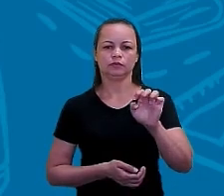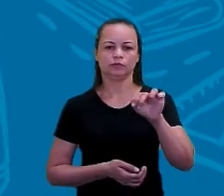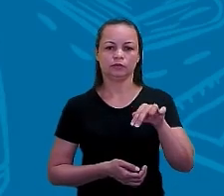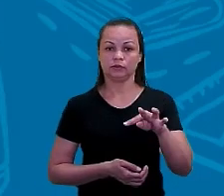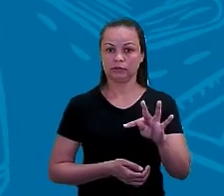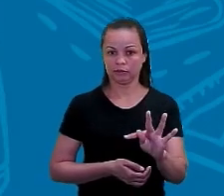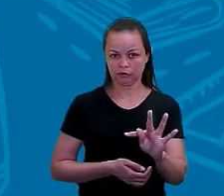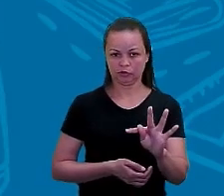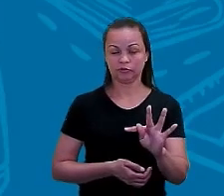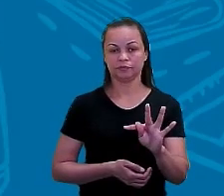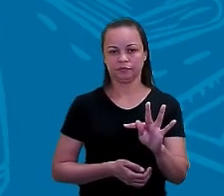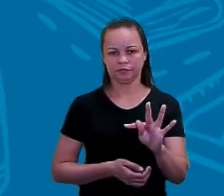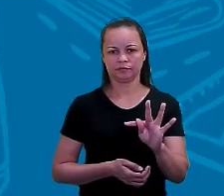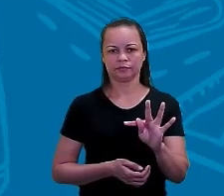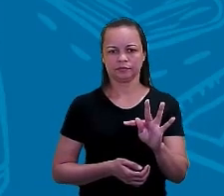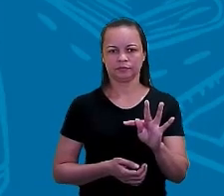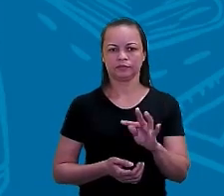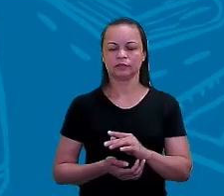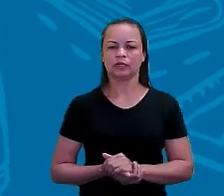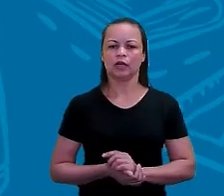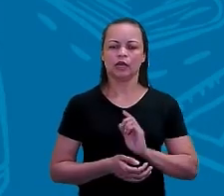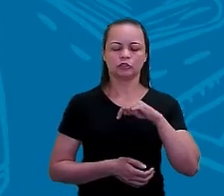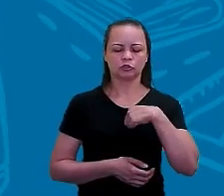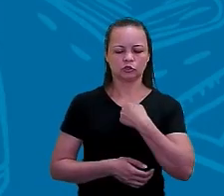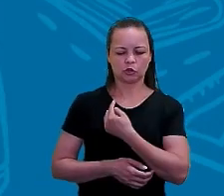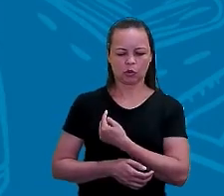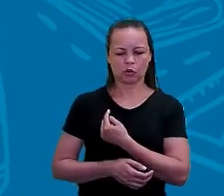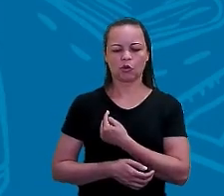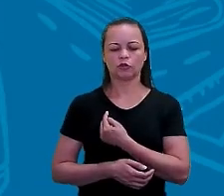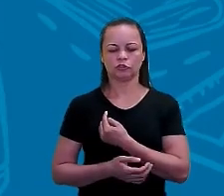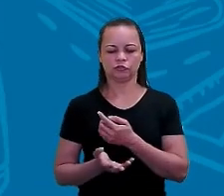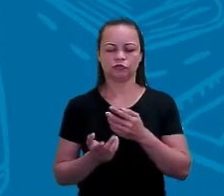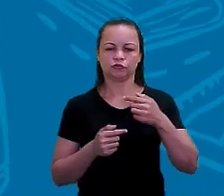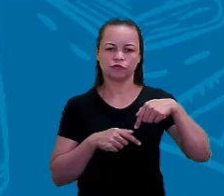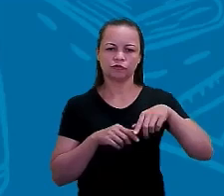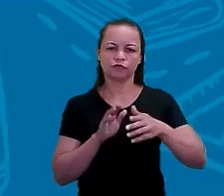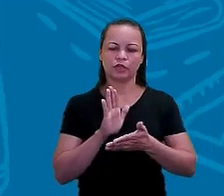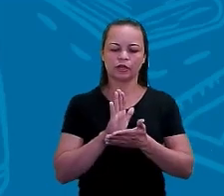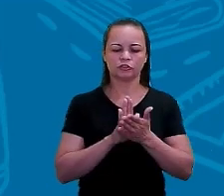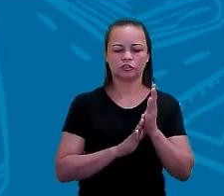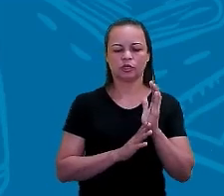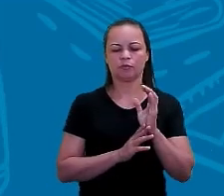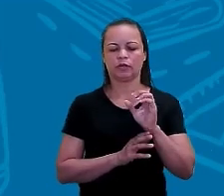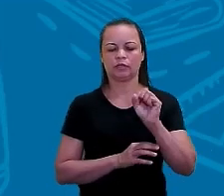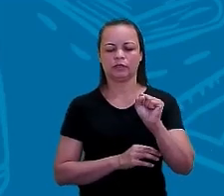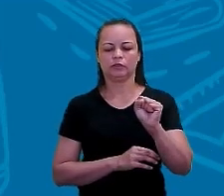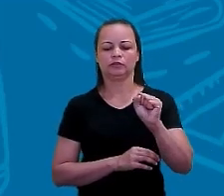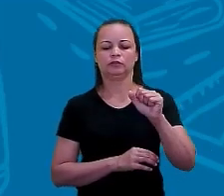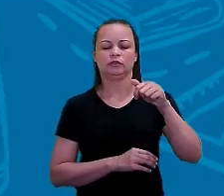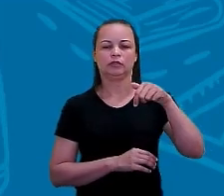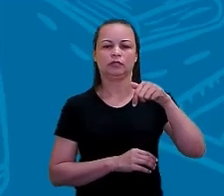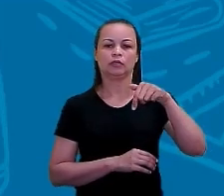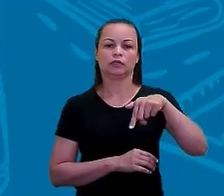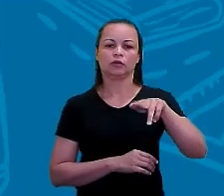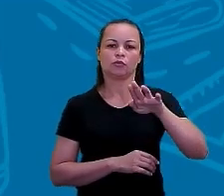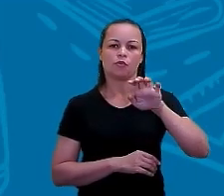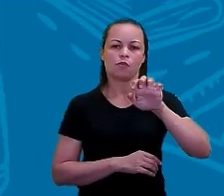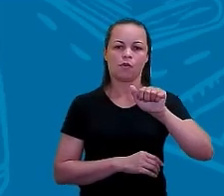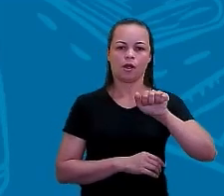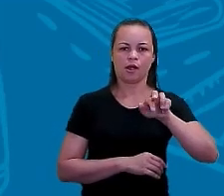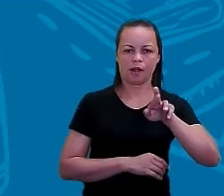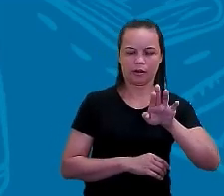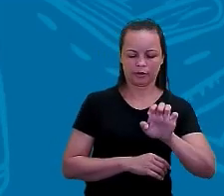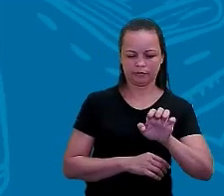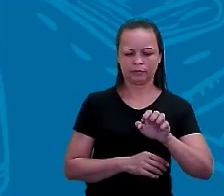Square. We went to Times Square. Nós fomos para Times Square. Vejam, aí eu tenho 3 palavras destacadas. Eu